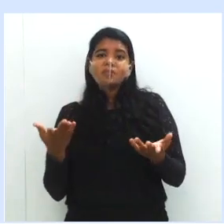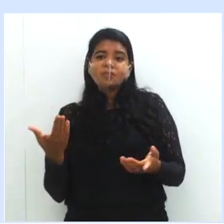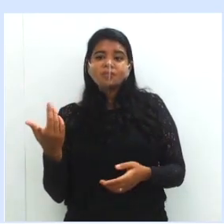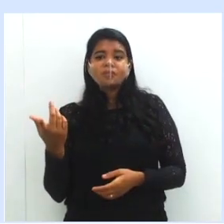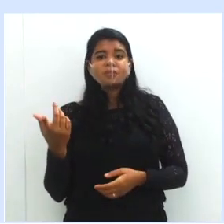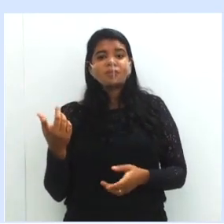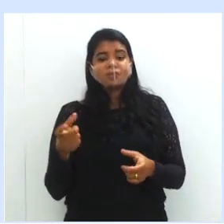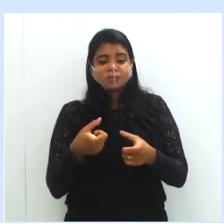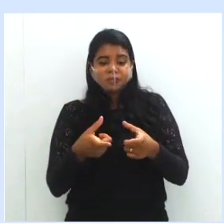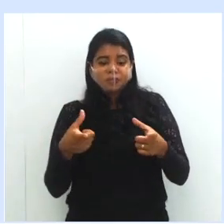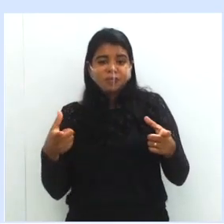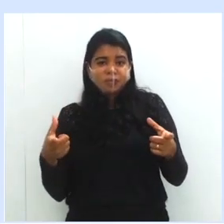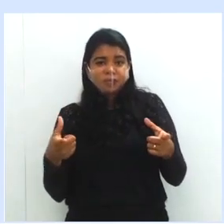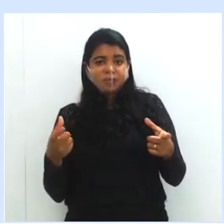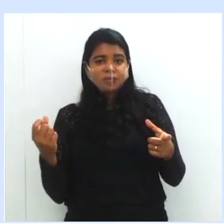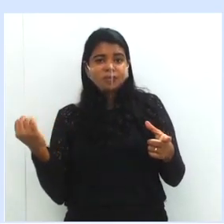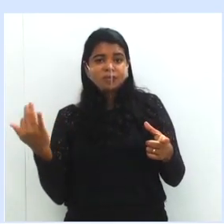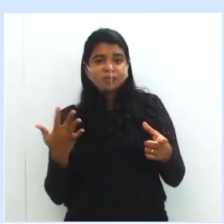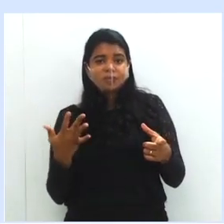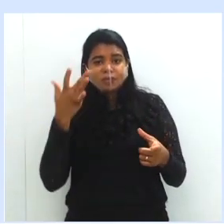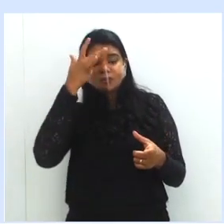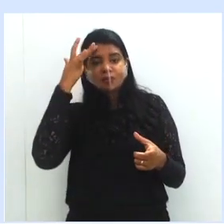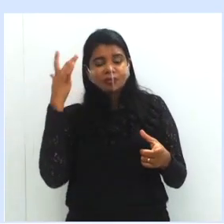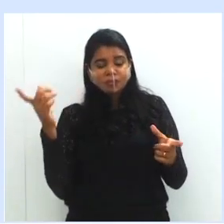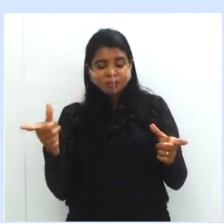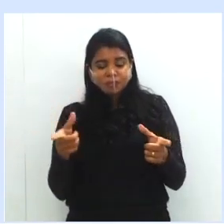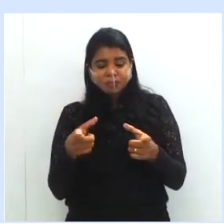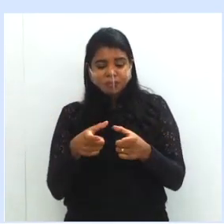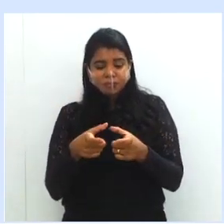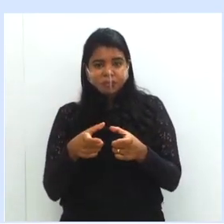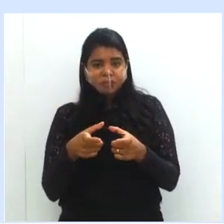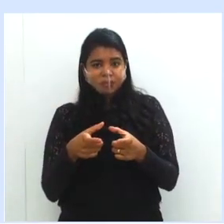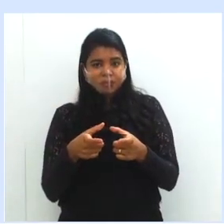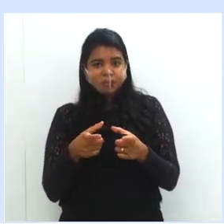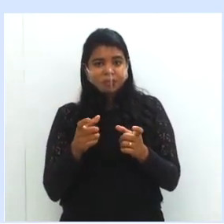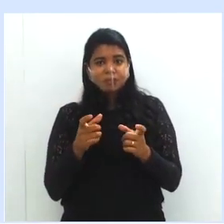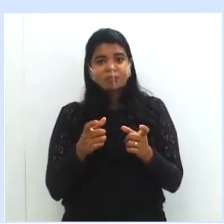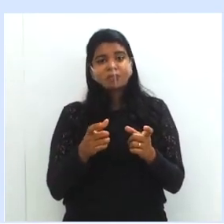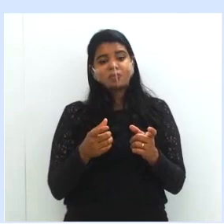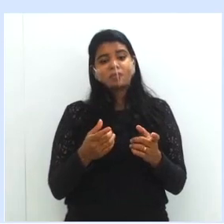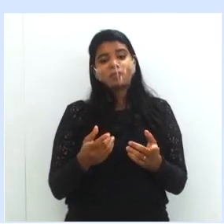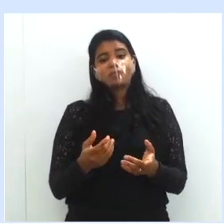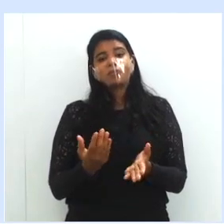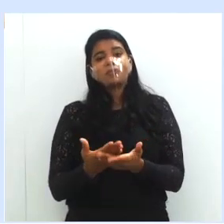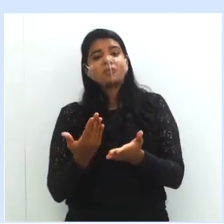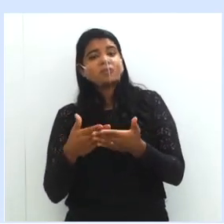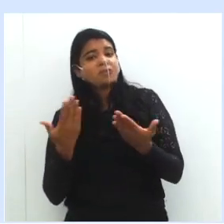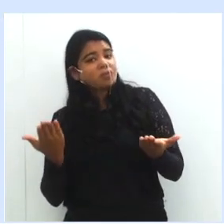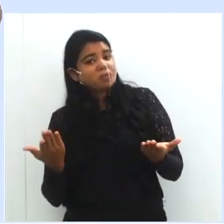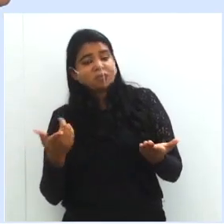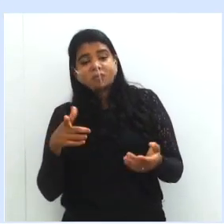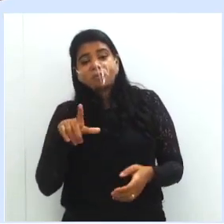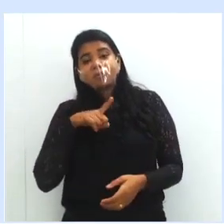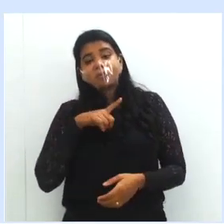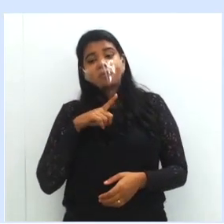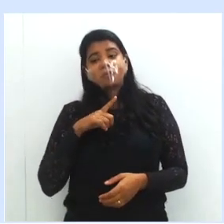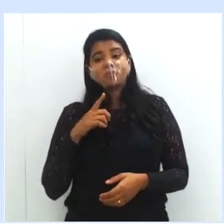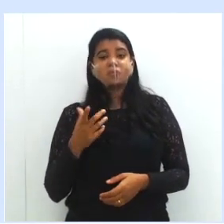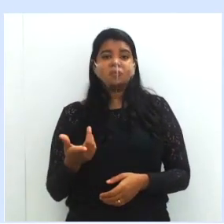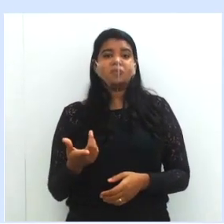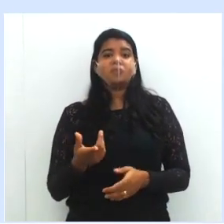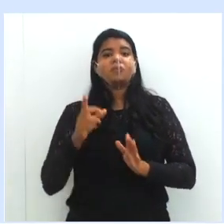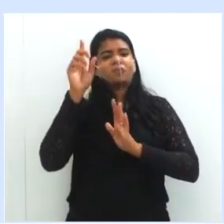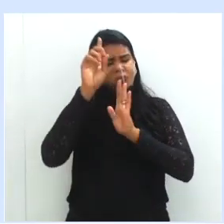em quantidade, eu estou falando de uma parcela da população que não vai gozar dos seus